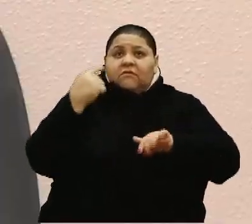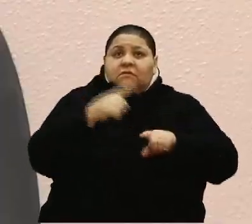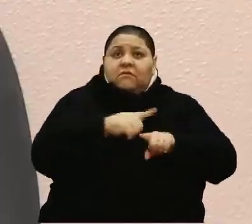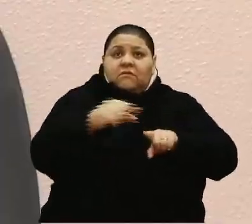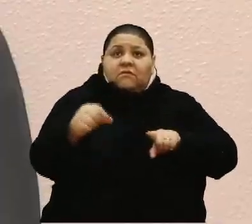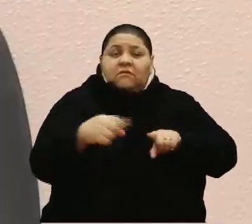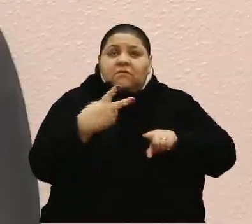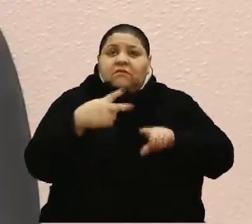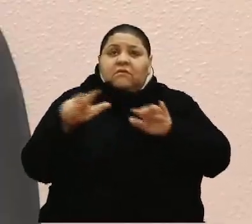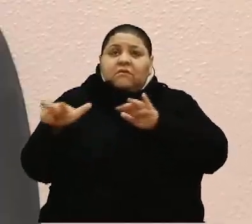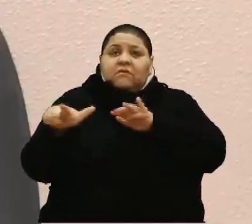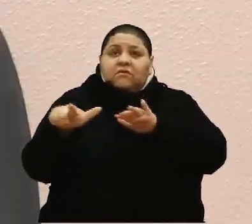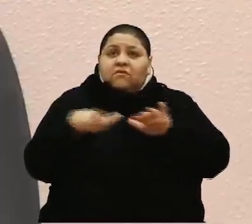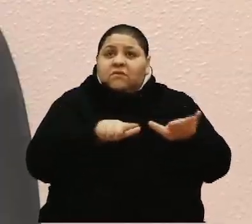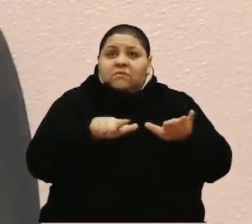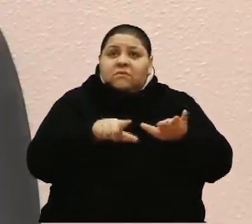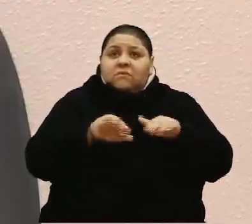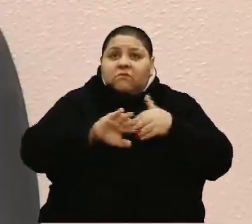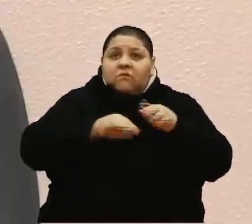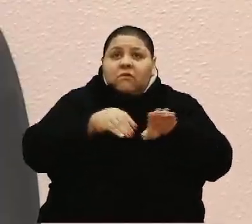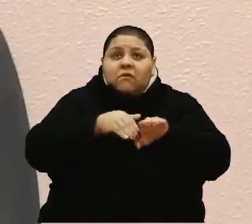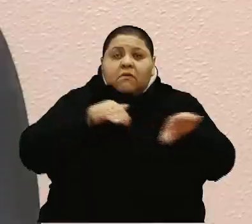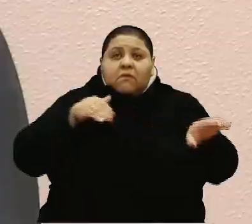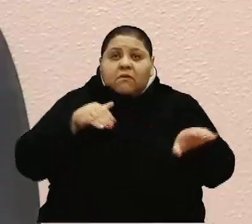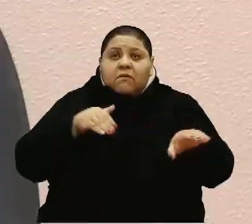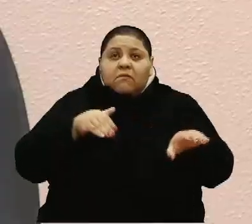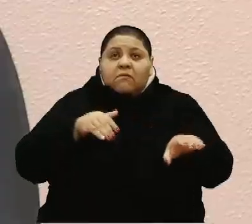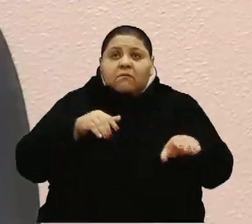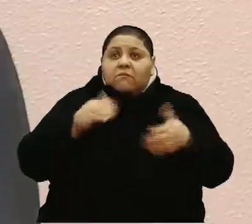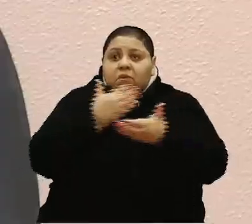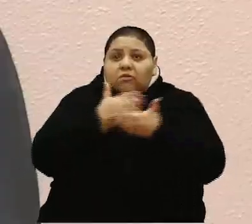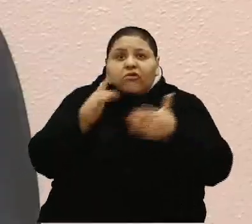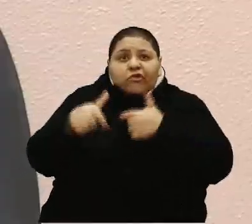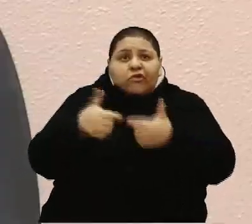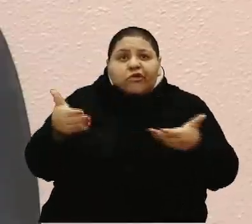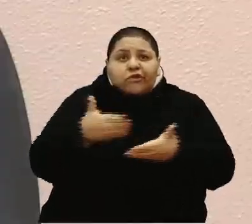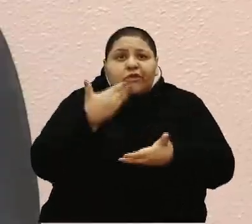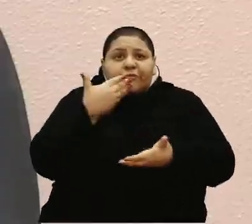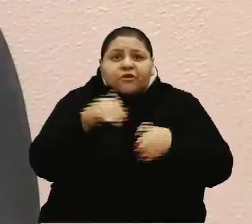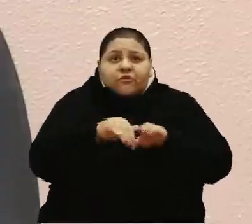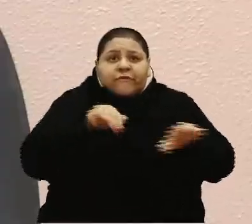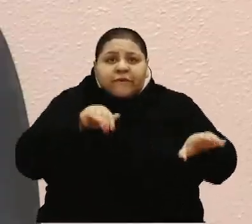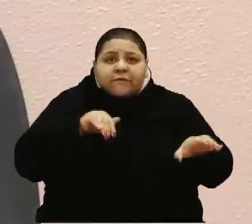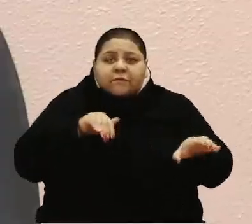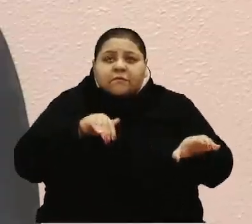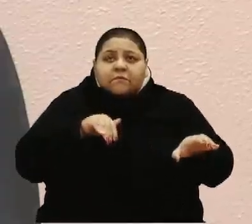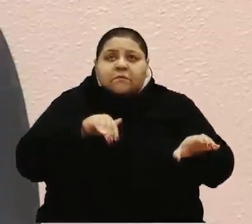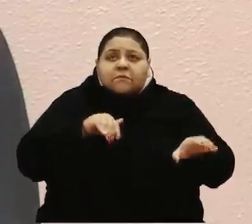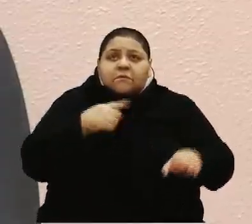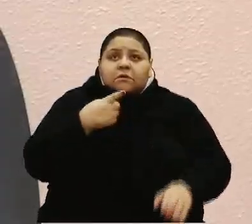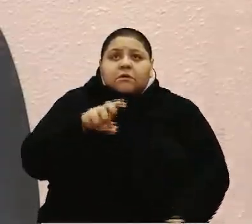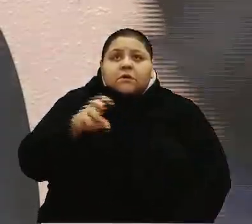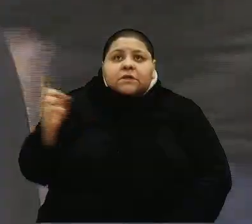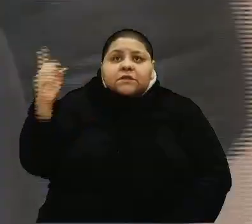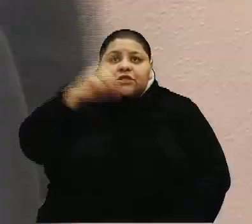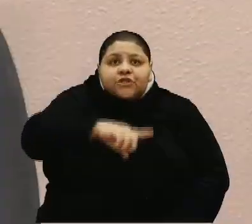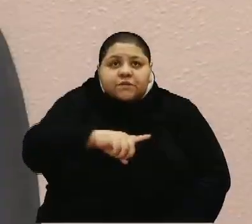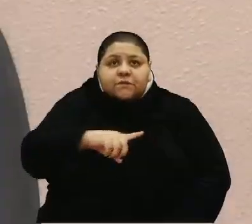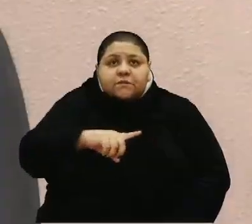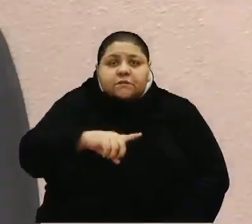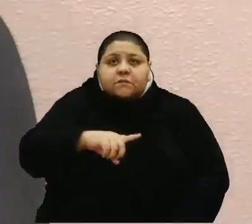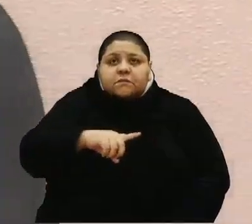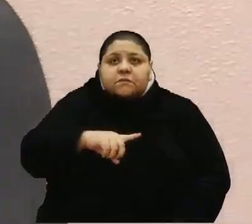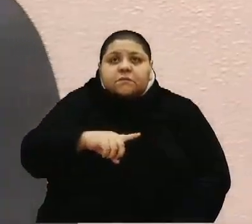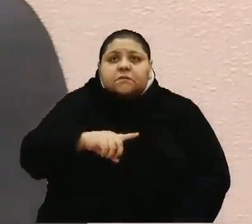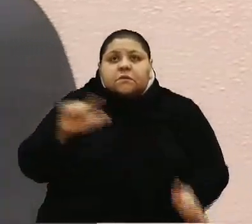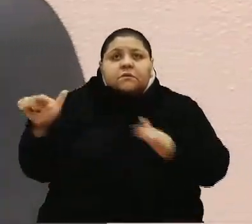ficar 2 semanas fora. O cara nem assumiu e já pediu licença. 15 dias. Numa